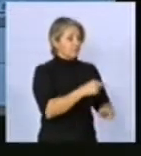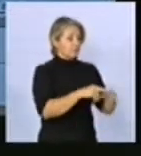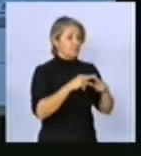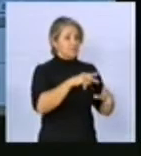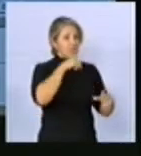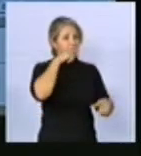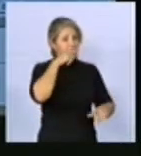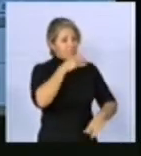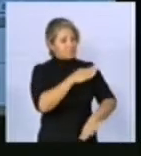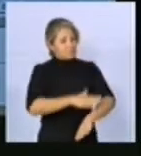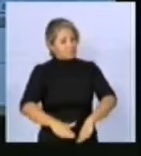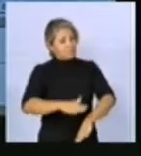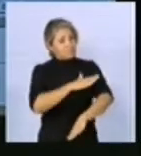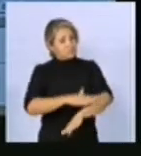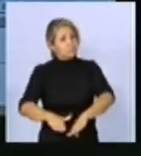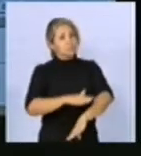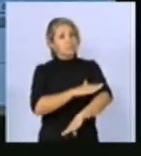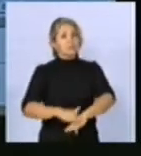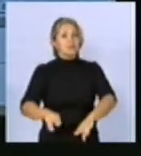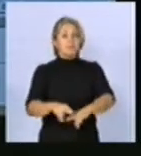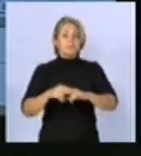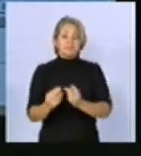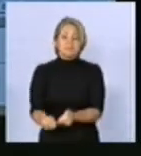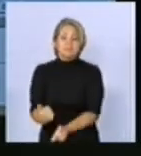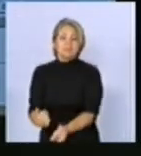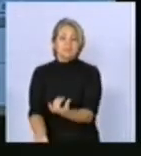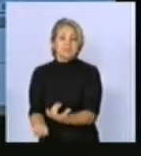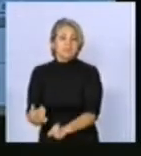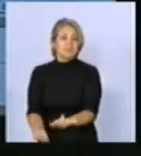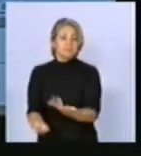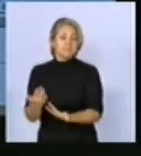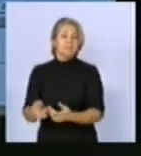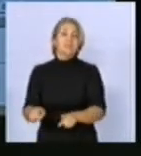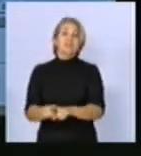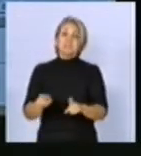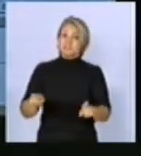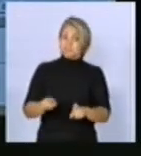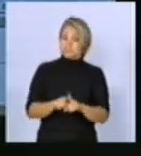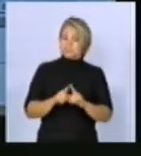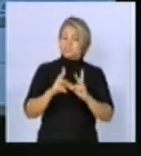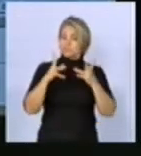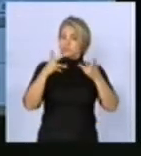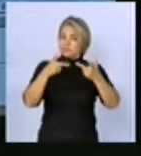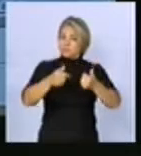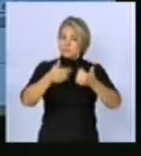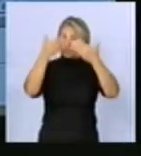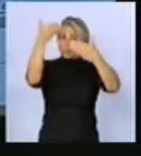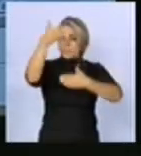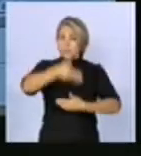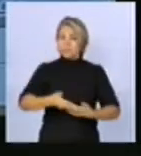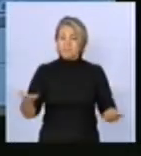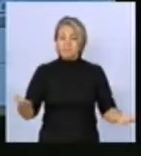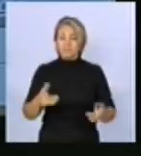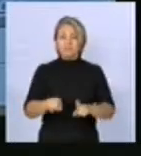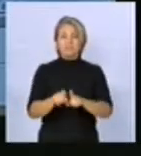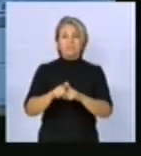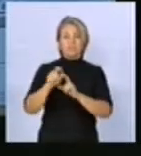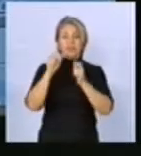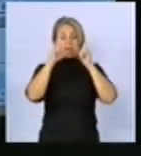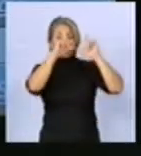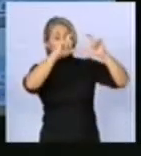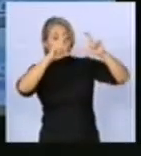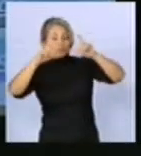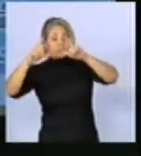cana-de-açúcar da colheita da cana através da queimada além do que foi provado aqui de a topografia